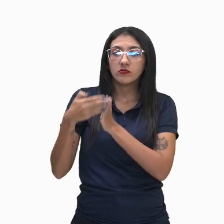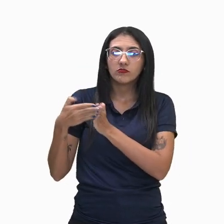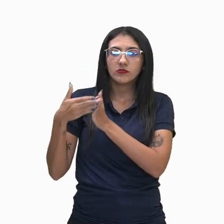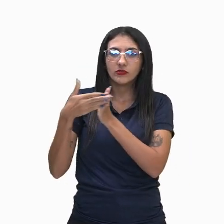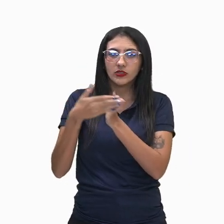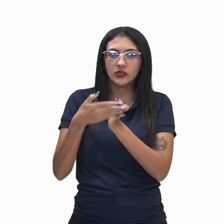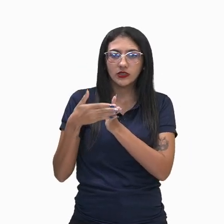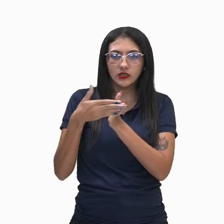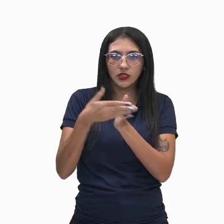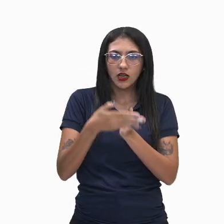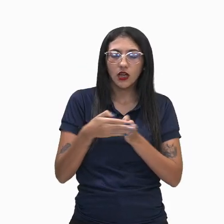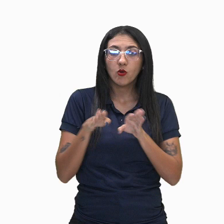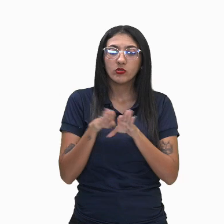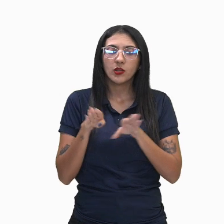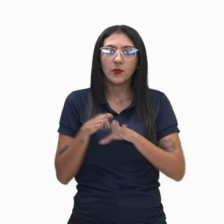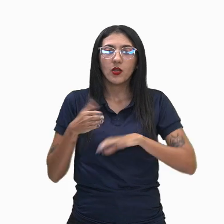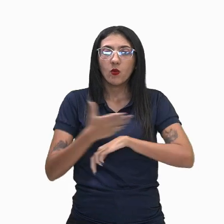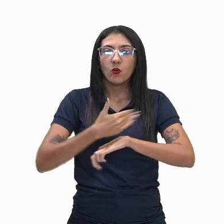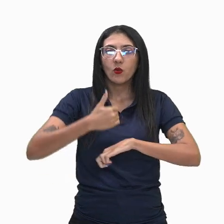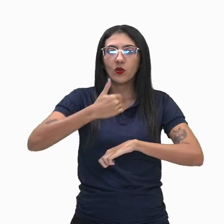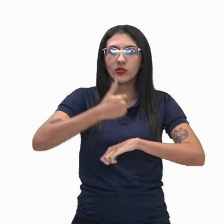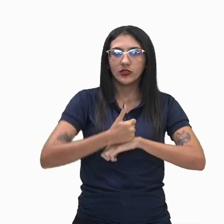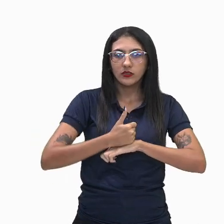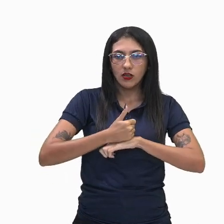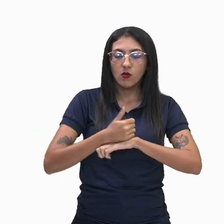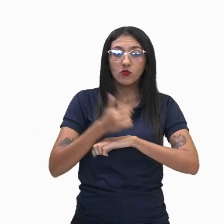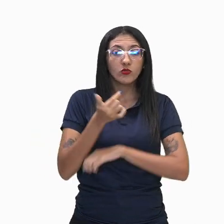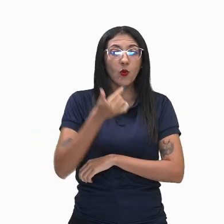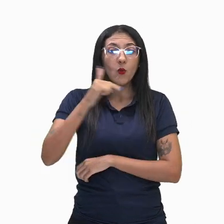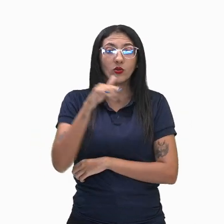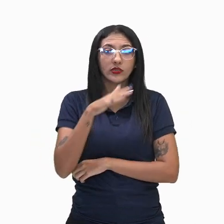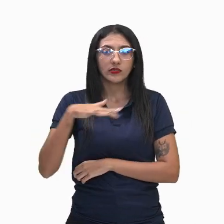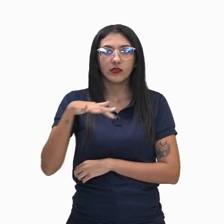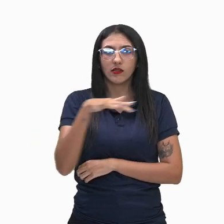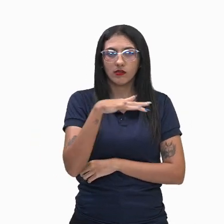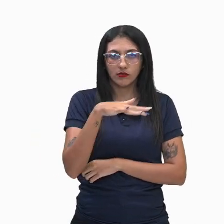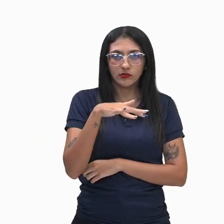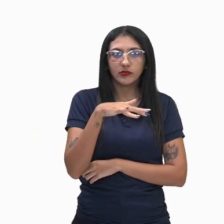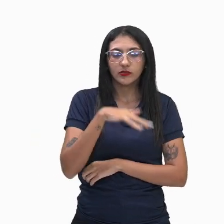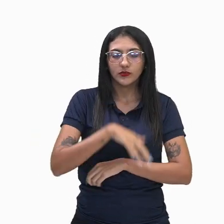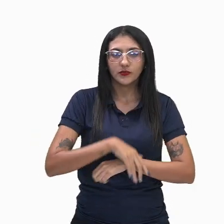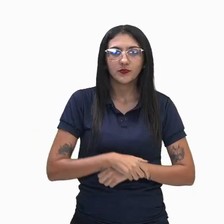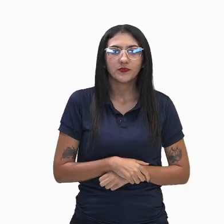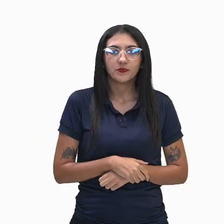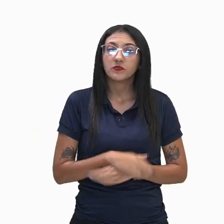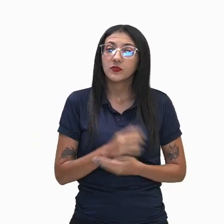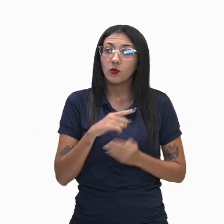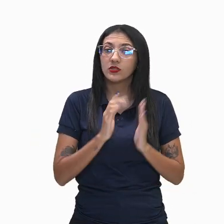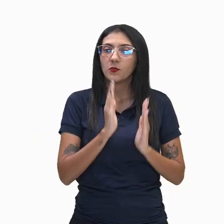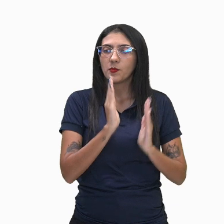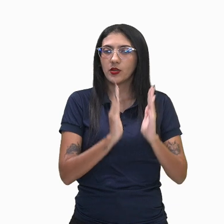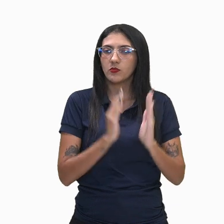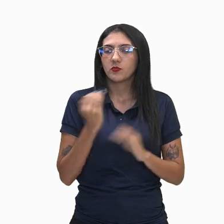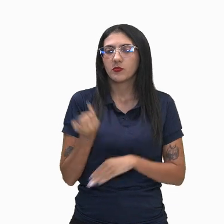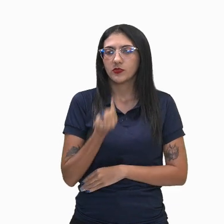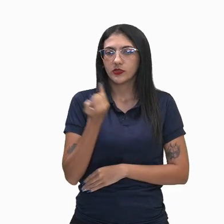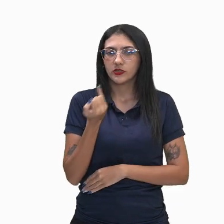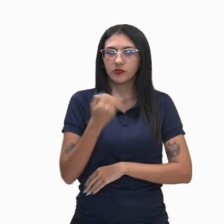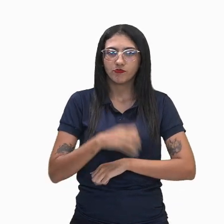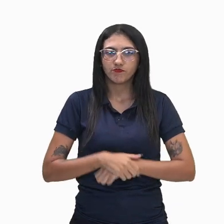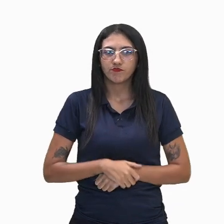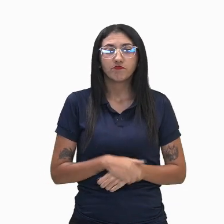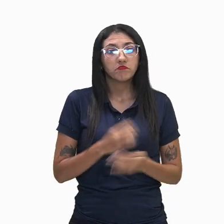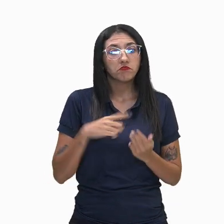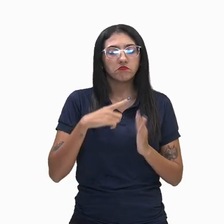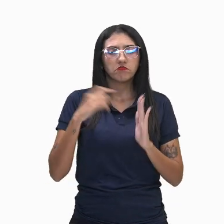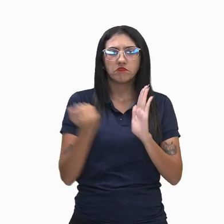os movimentos de colonização de terras para além do oceano, tá bom? Então esse é o período. Foi marcado por